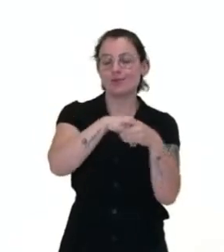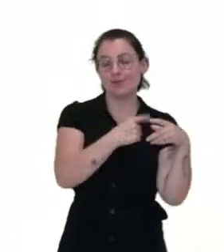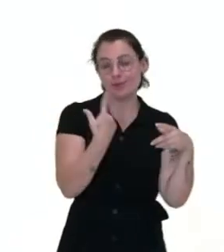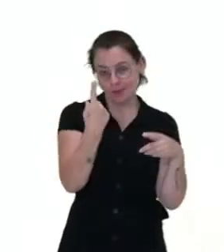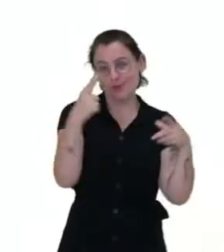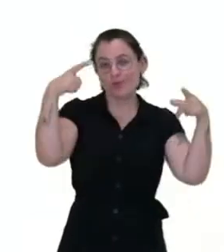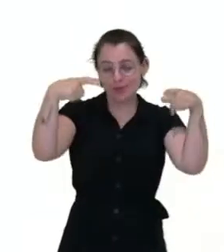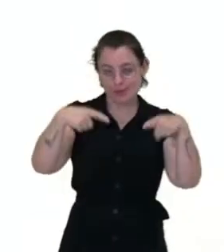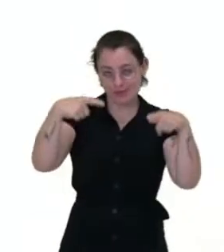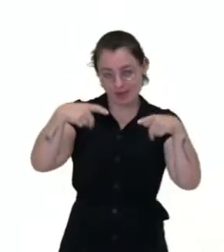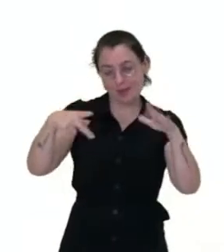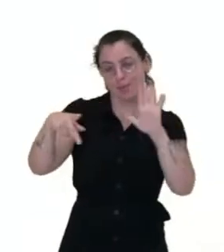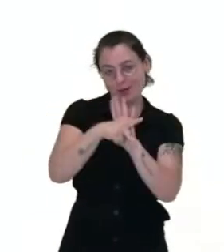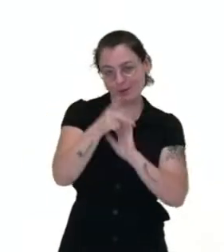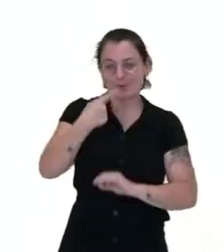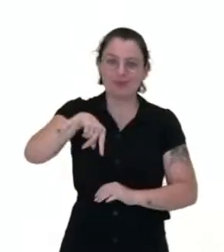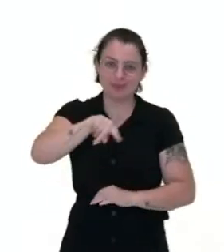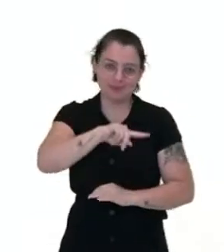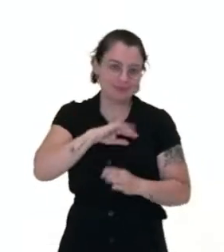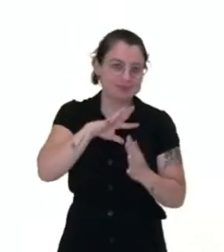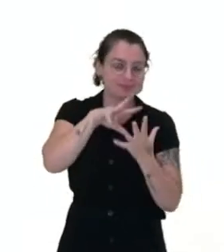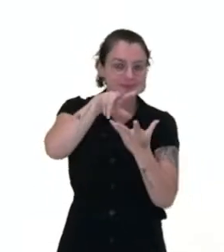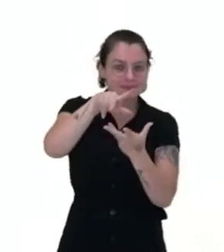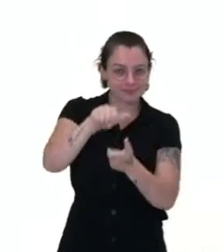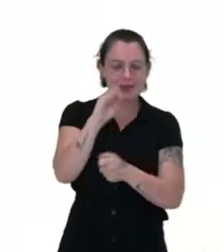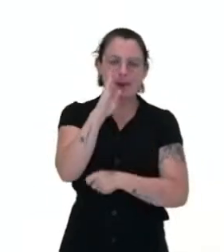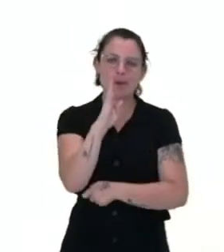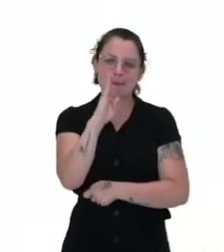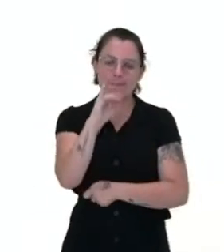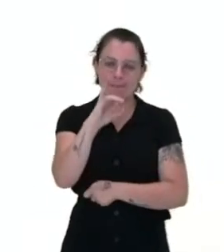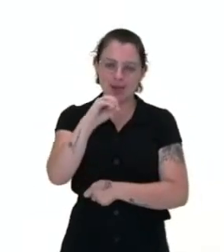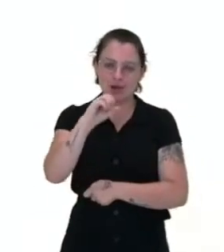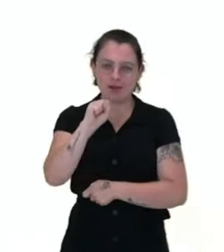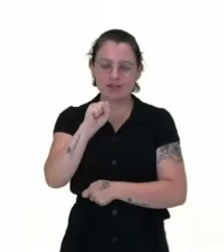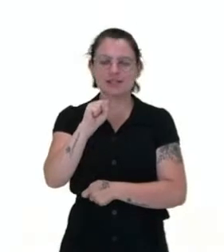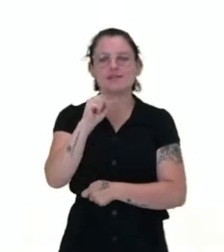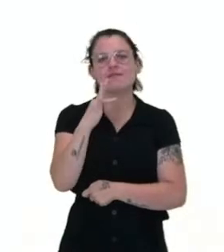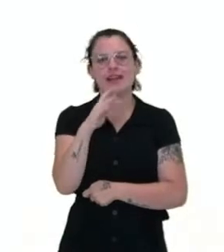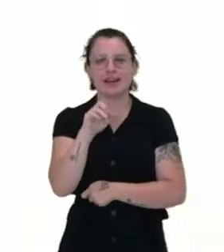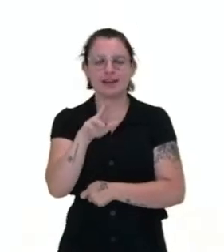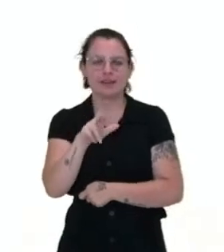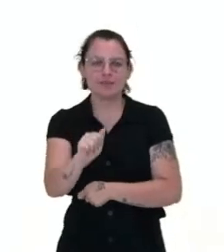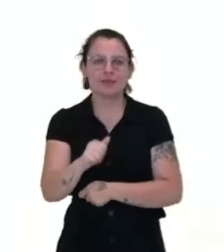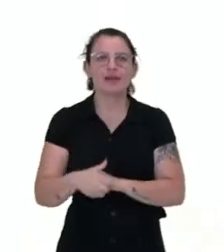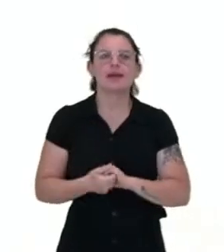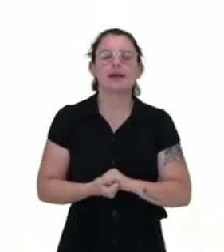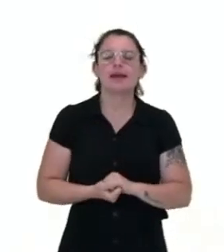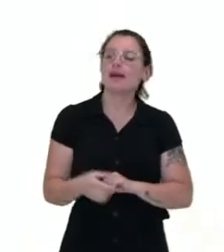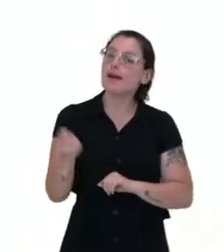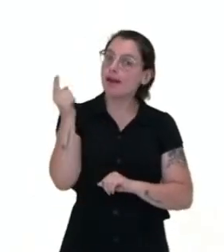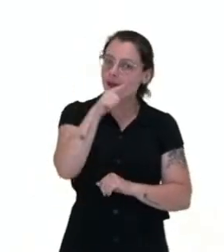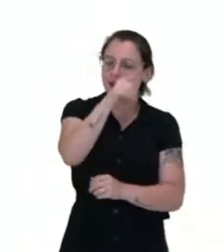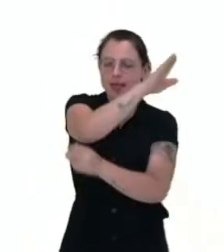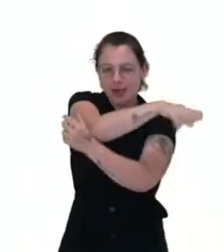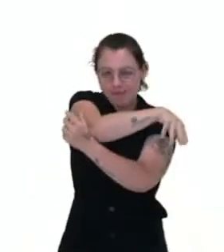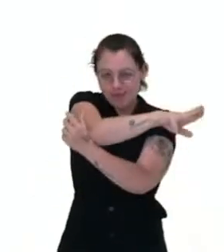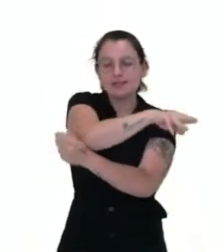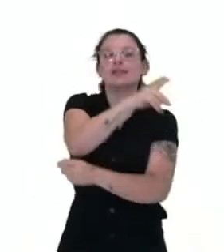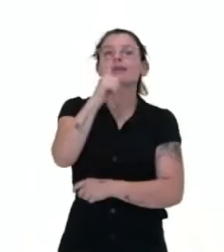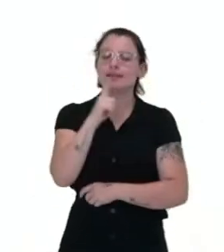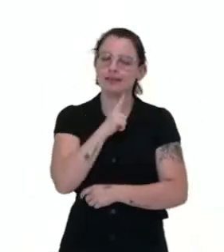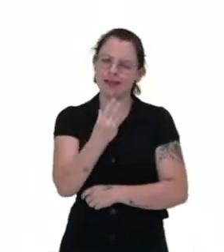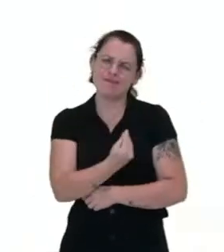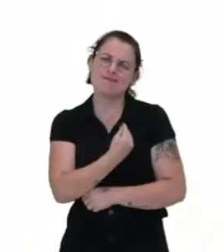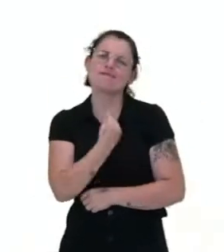local do nosso planeta Terra, da biosfera. Então, esse elefante, ele é vivo, ele